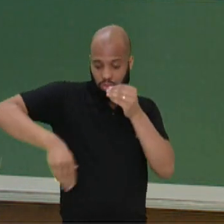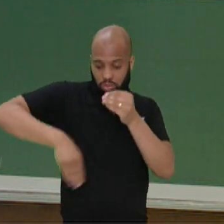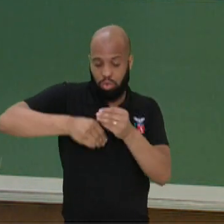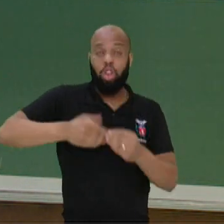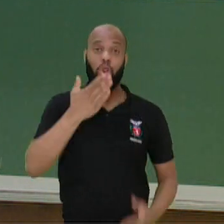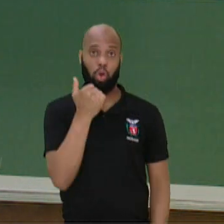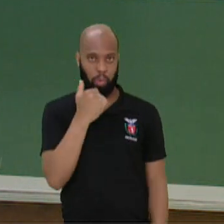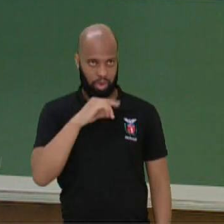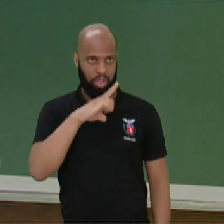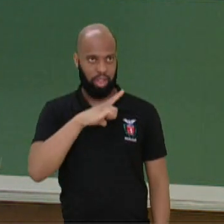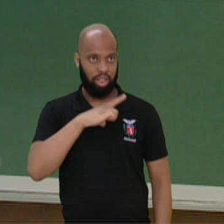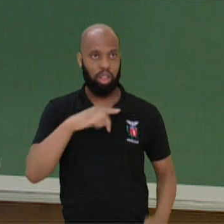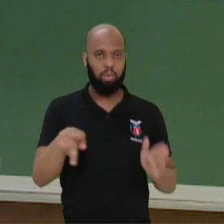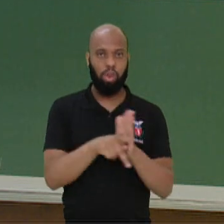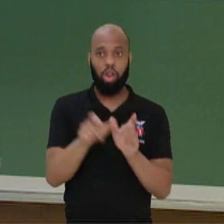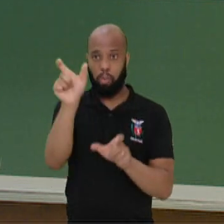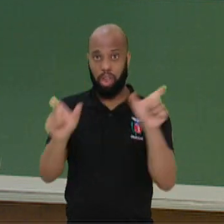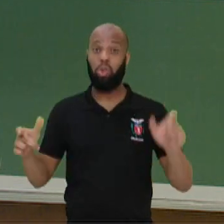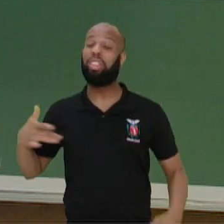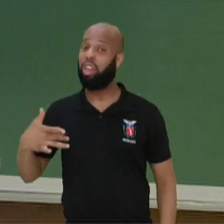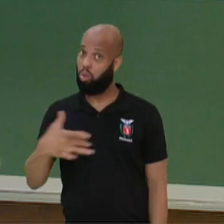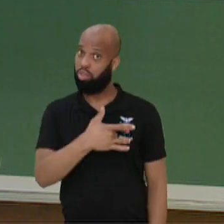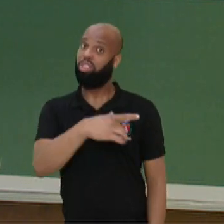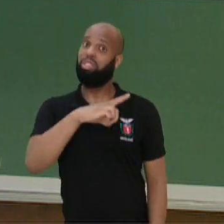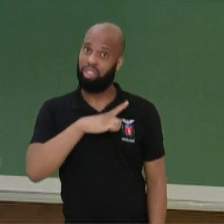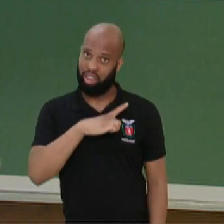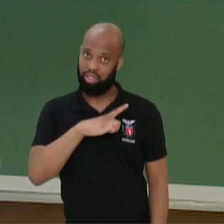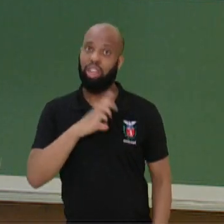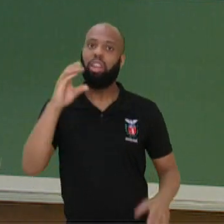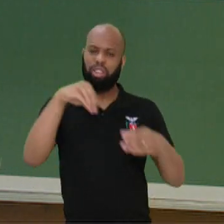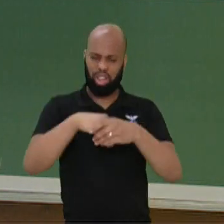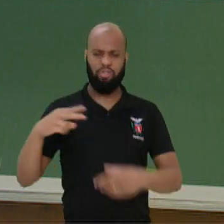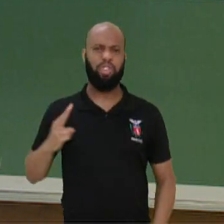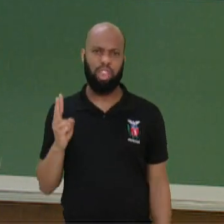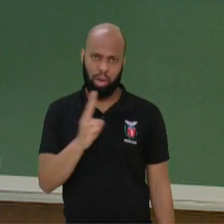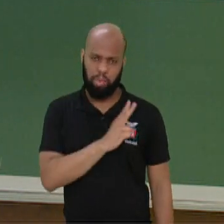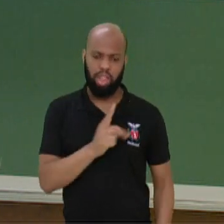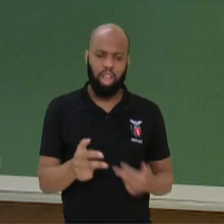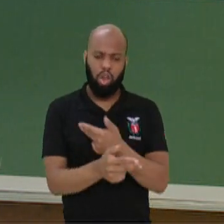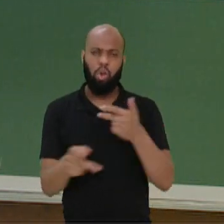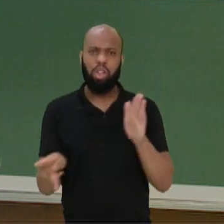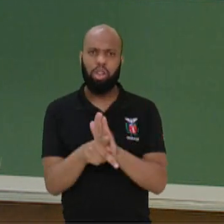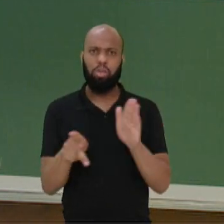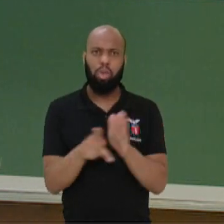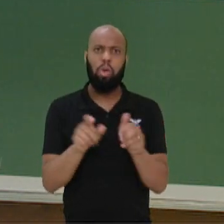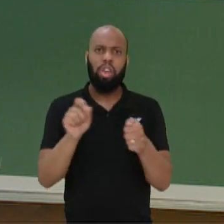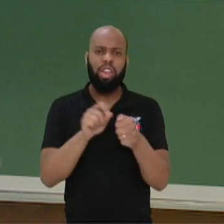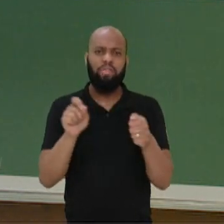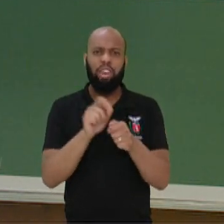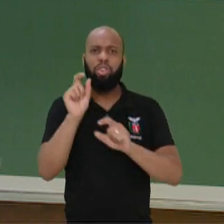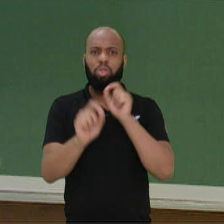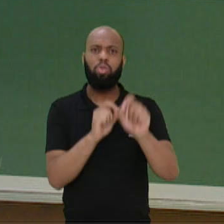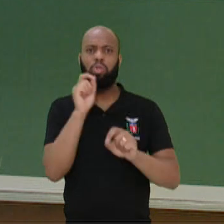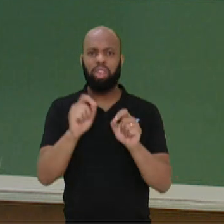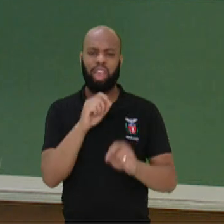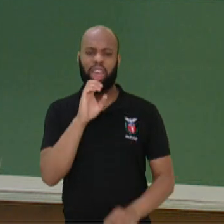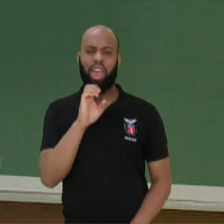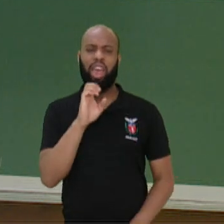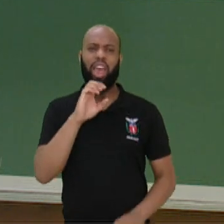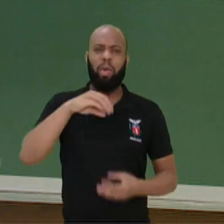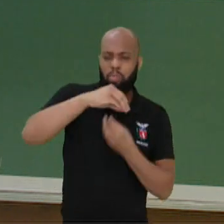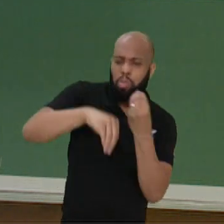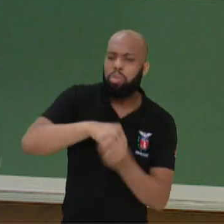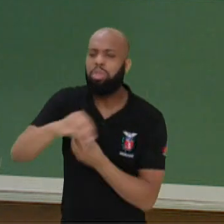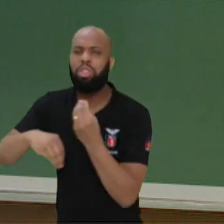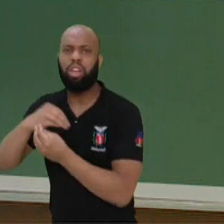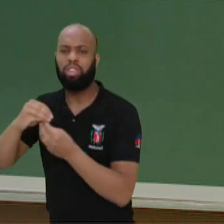suplementar a alimentação de indivíduos saudáveis com nutrientes, substâncias bioativas, enzimas ou probióticos, isolados